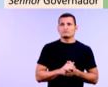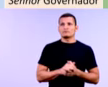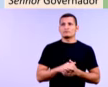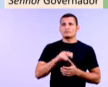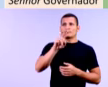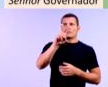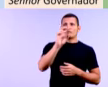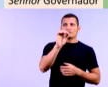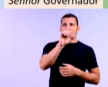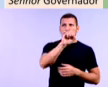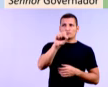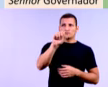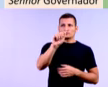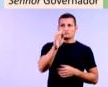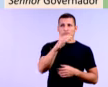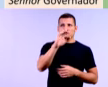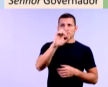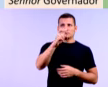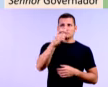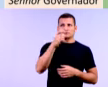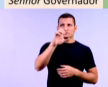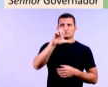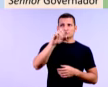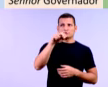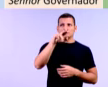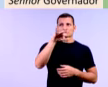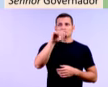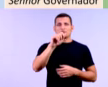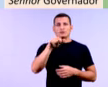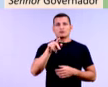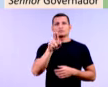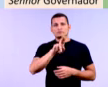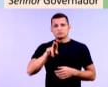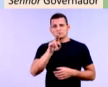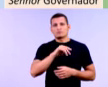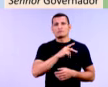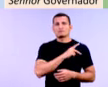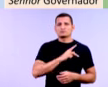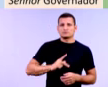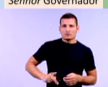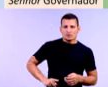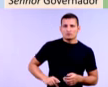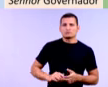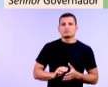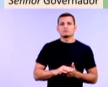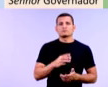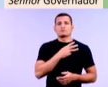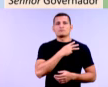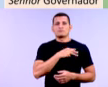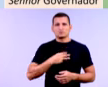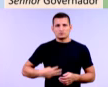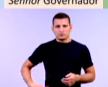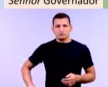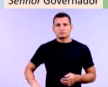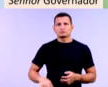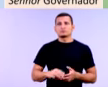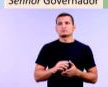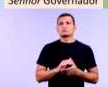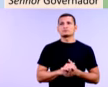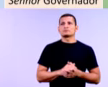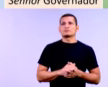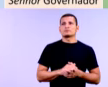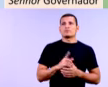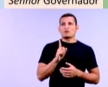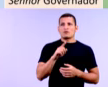o presidente, vice-presidente, ministros, e etc. secretários. Essas Isso. pessoas aqui mais importantes. As